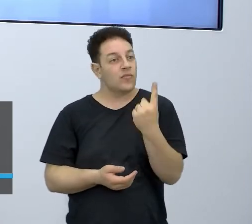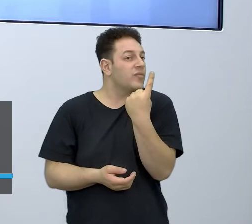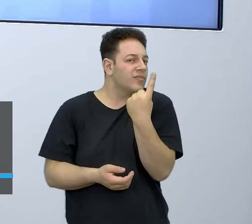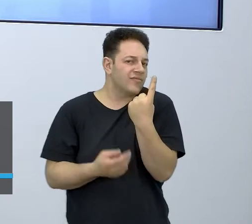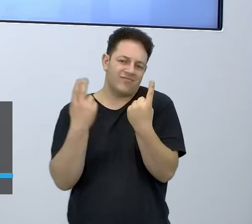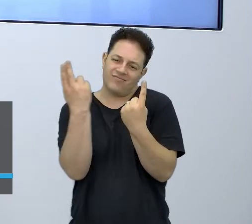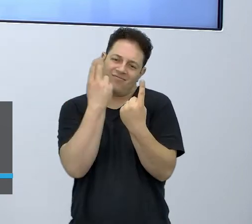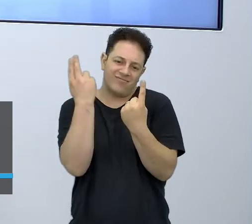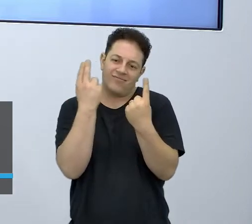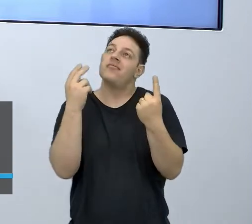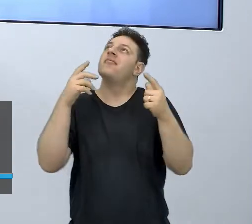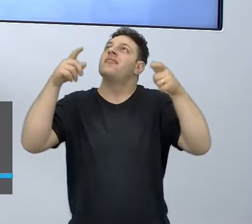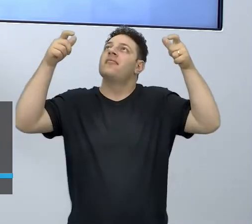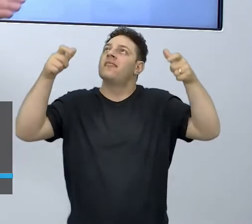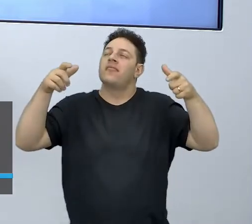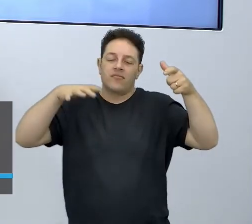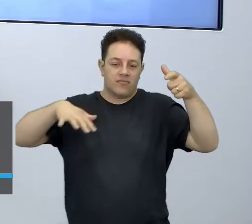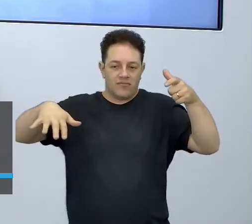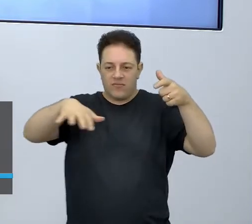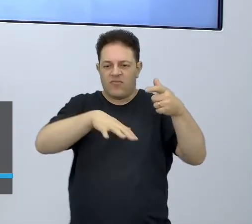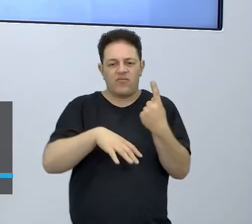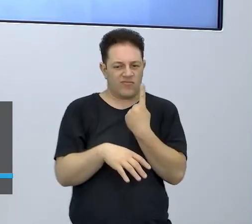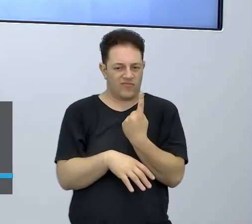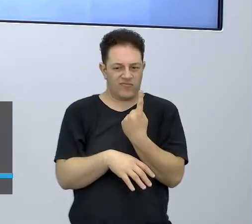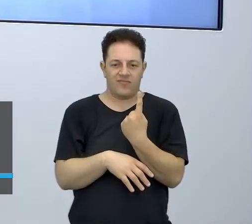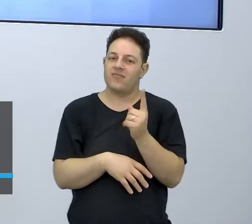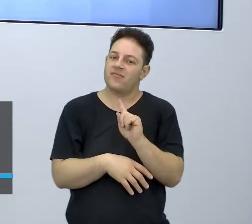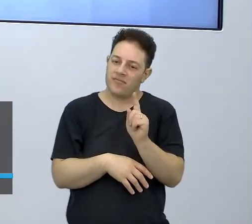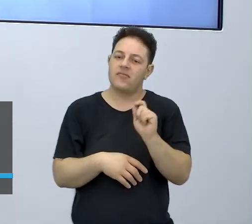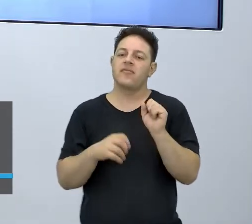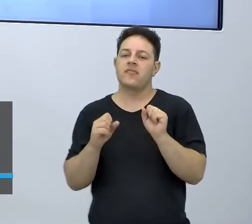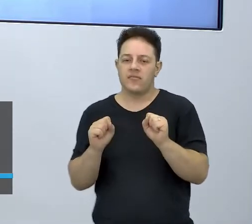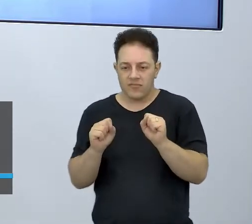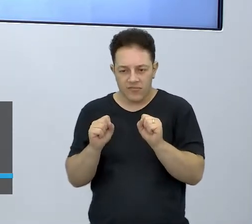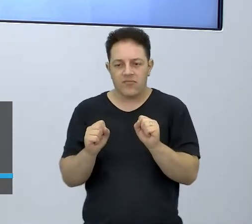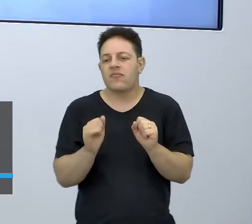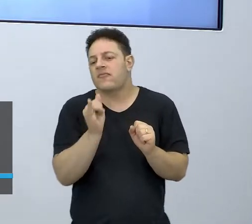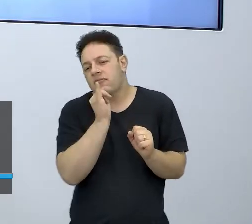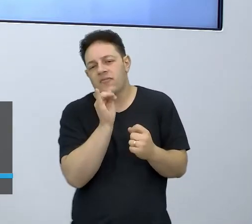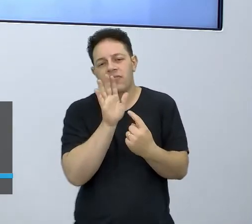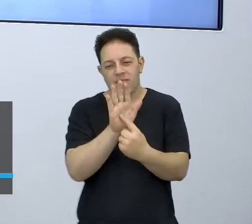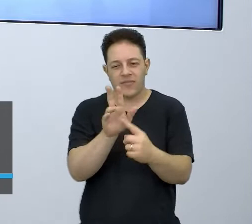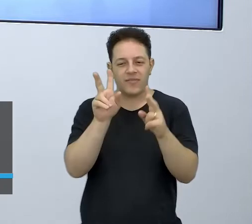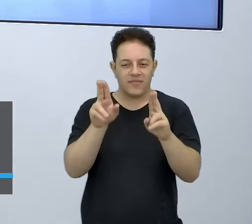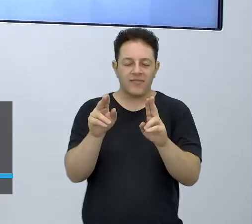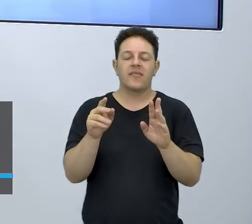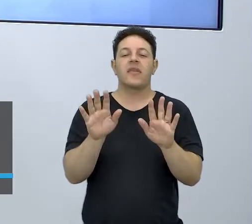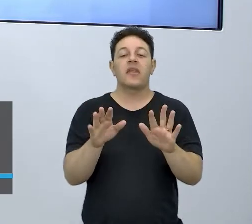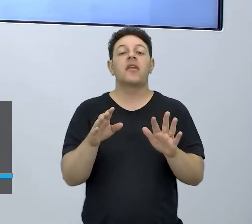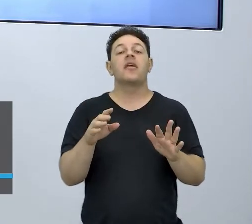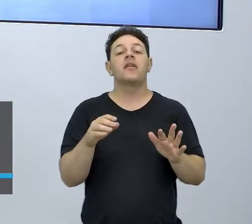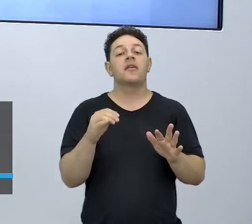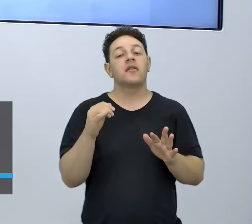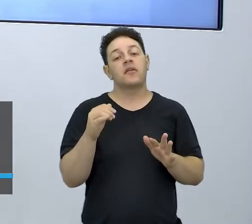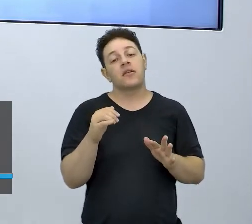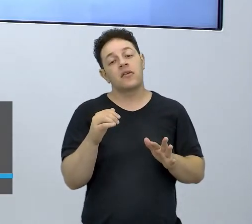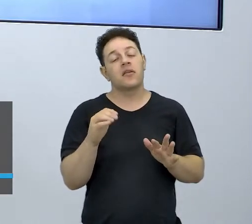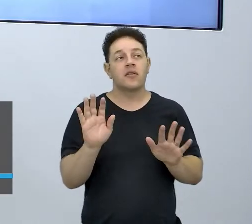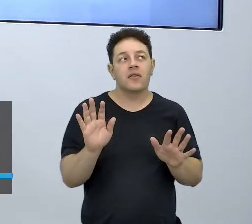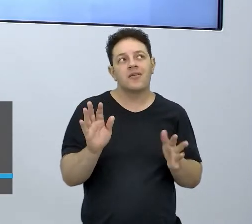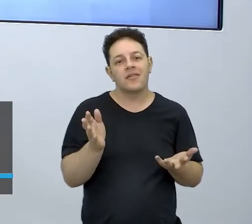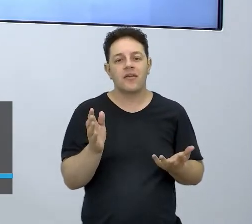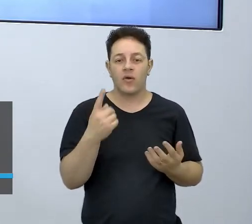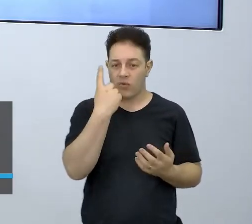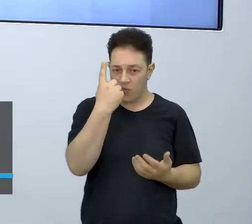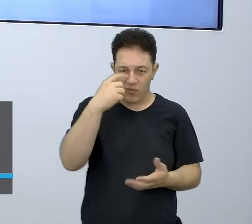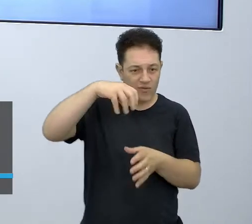conta de iluminar todo a gente pode até fazer uma representação como eu fiz no protótipo, mas assim,